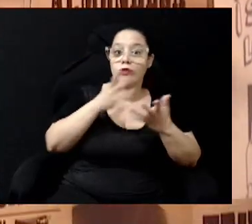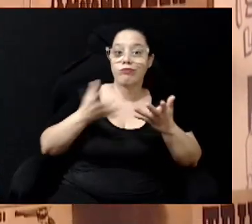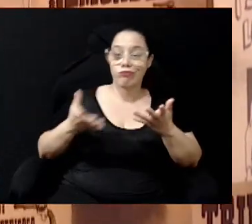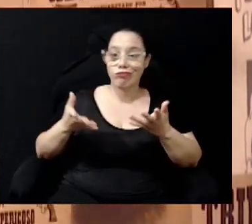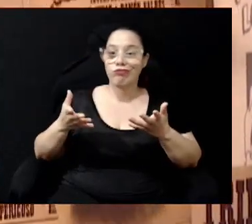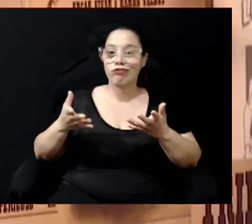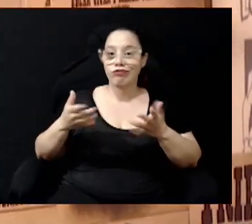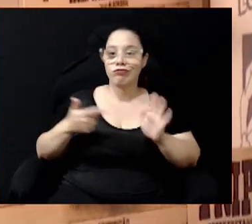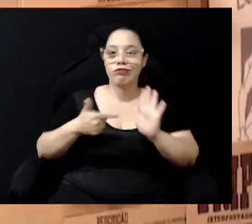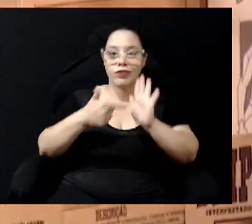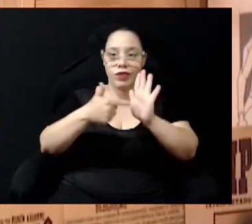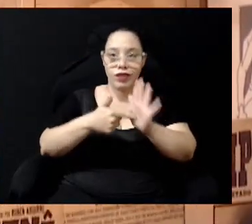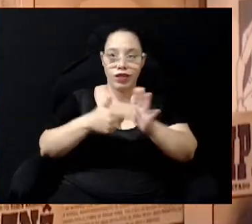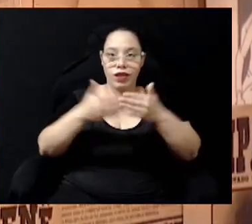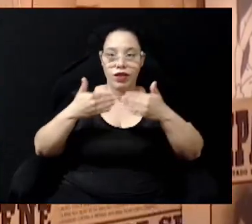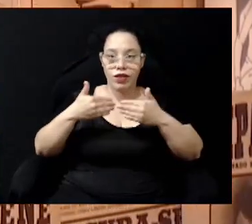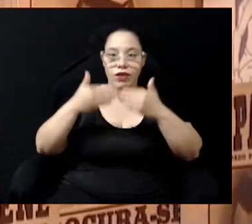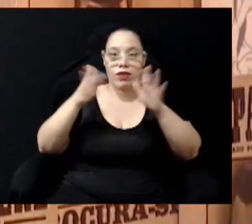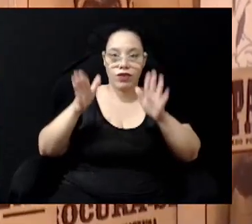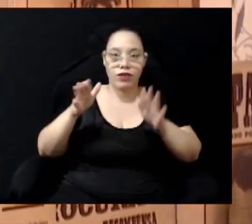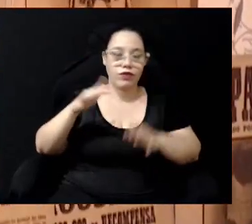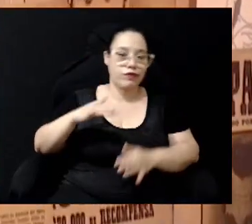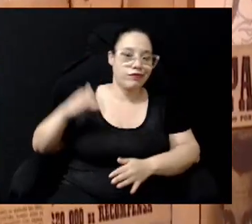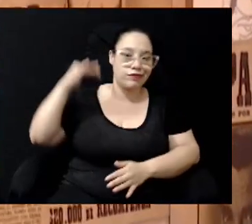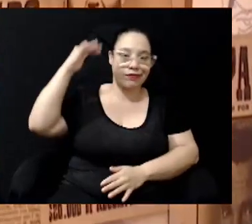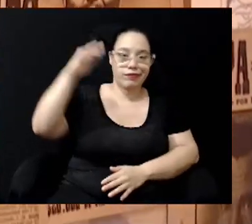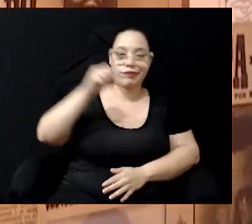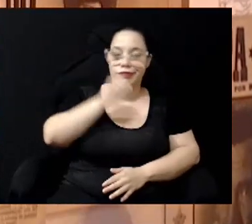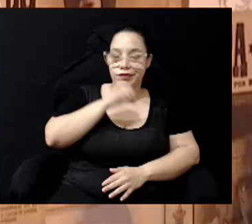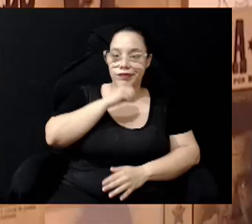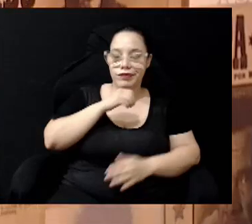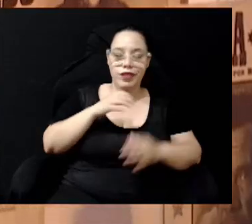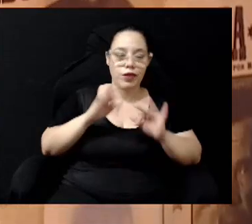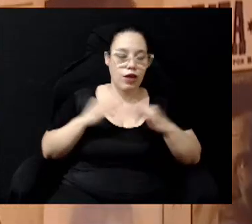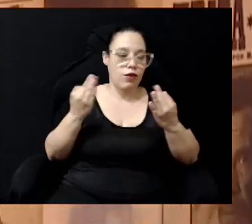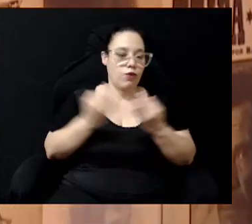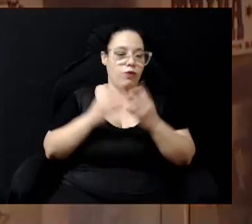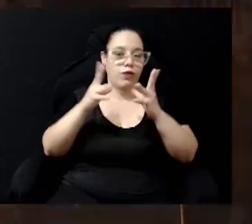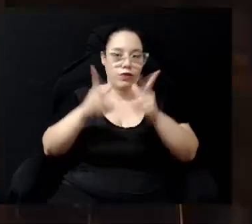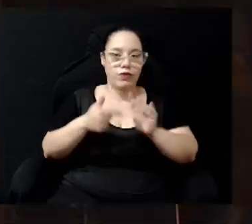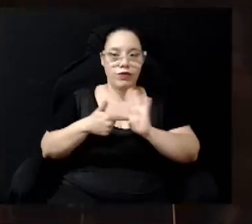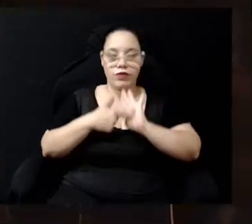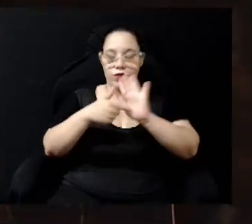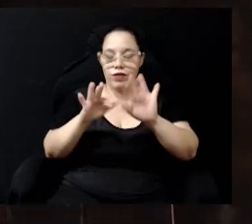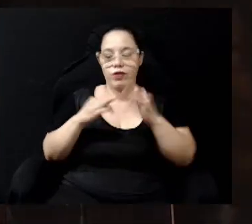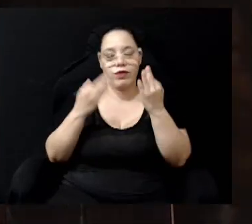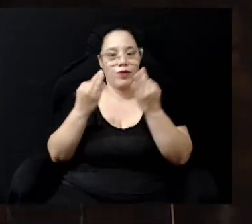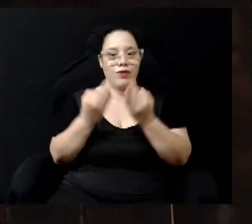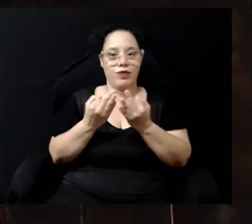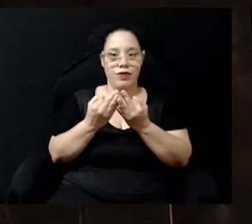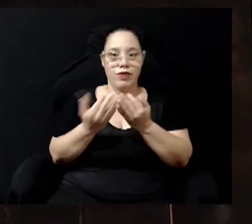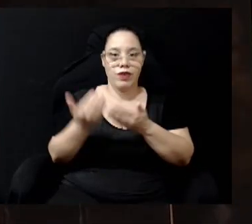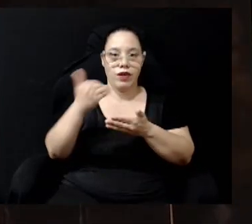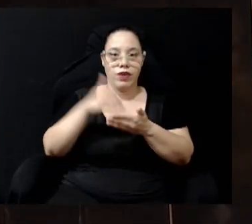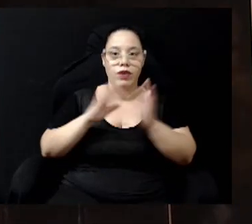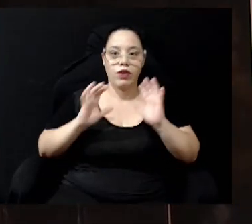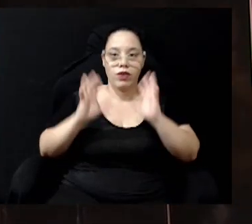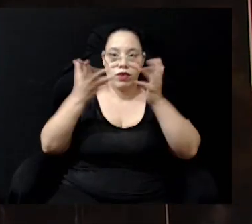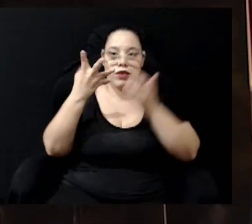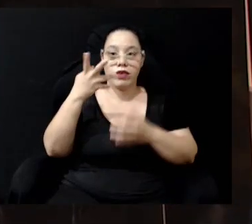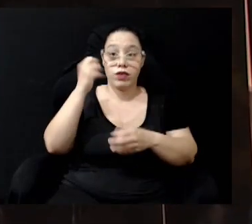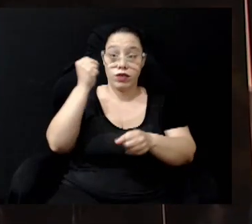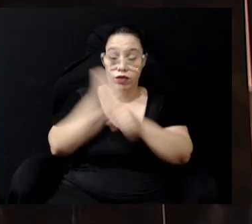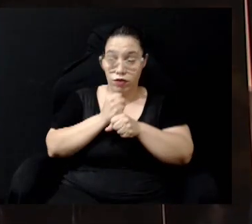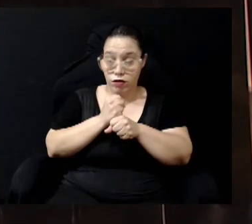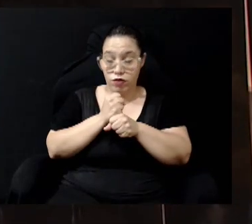está aberta para adultos, crianças, idosos, né, para a família inteira. É uma exposição para a família inteira. Ela vem em comemoração dos 40 anos de exibição